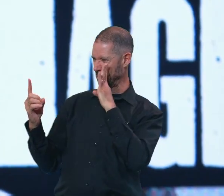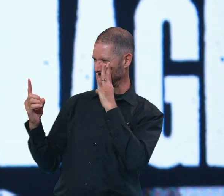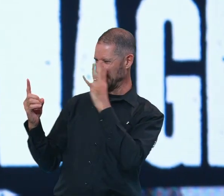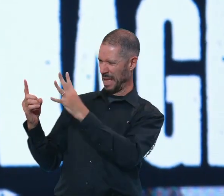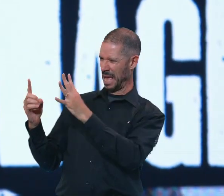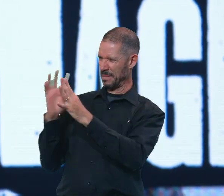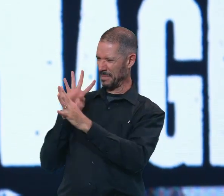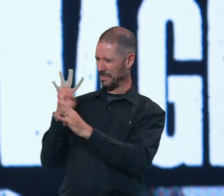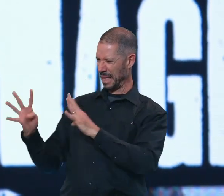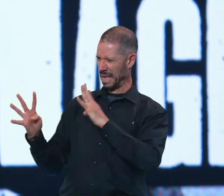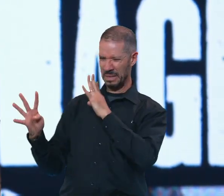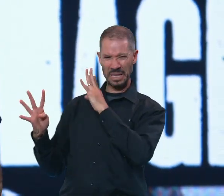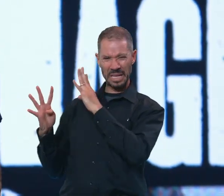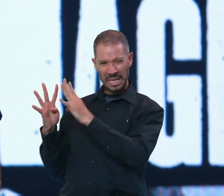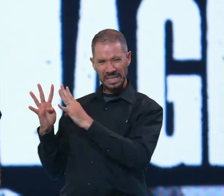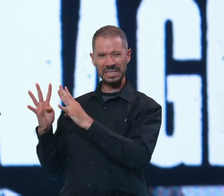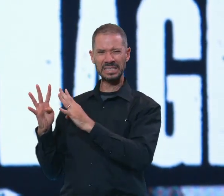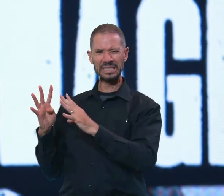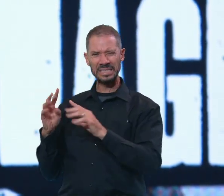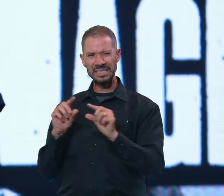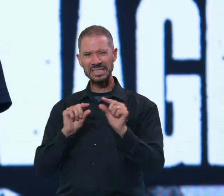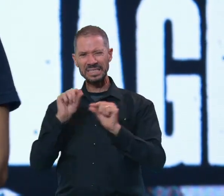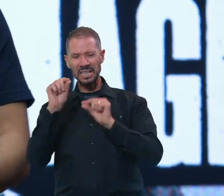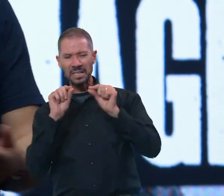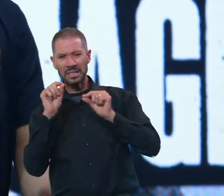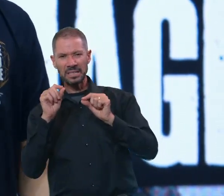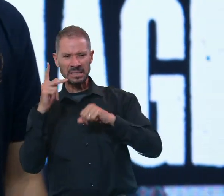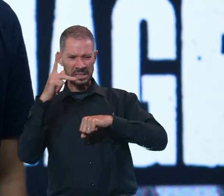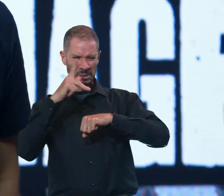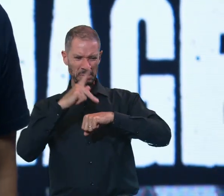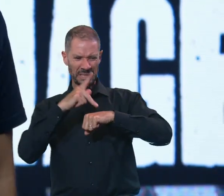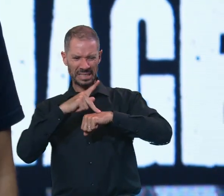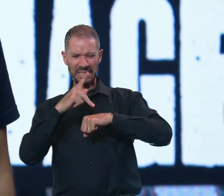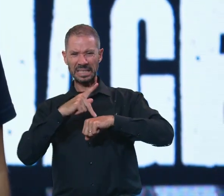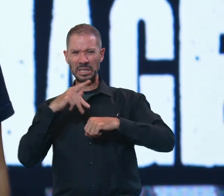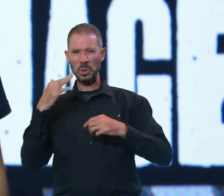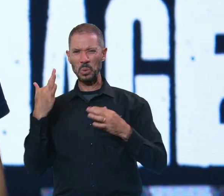aquele que tinha machucado. Meu irmão, levar a pedrada dói.